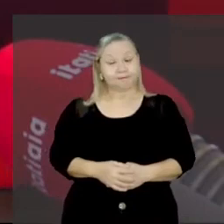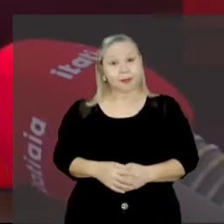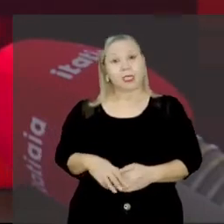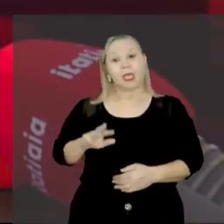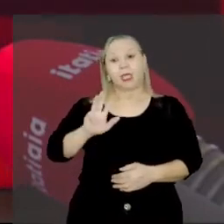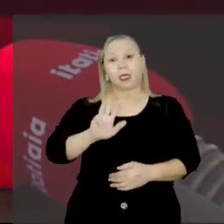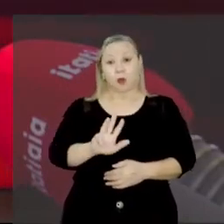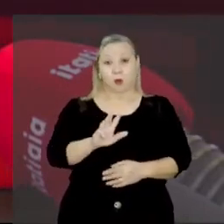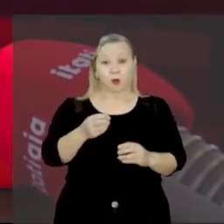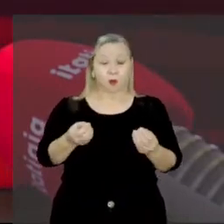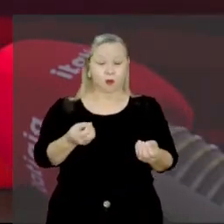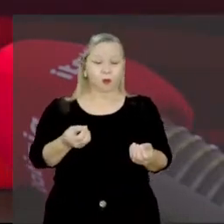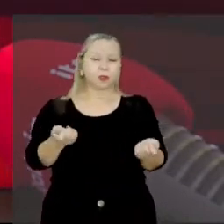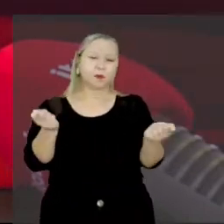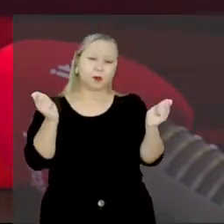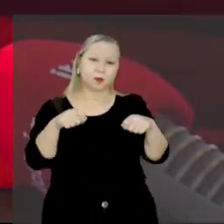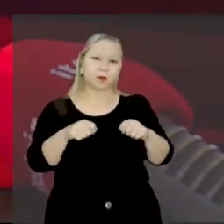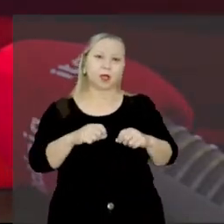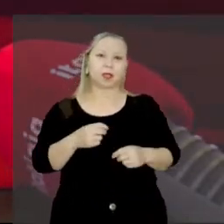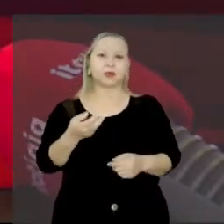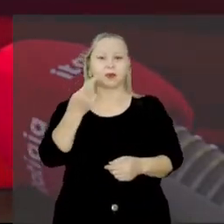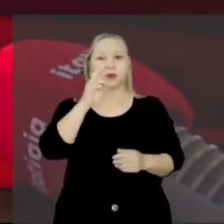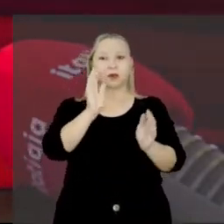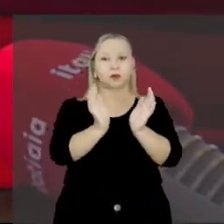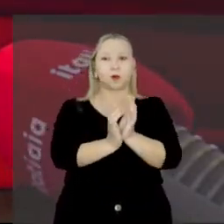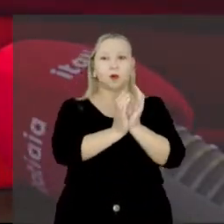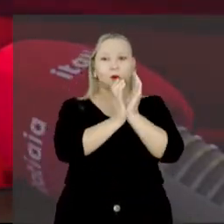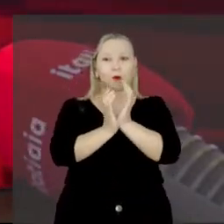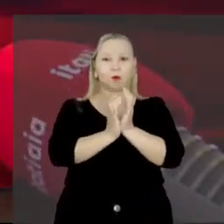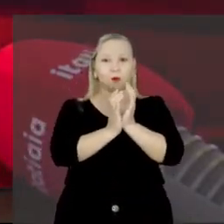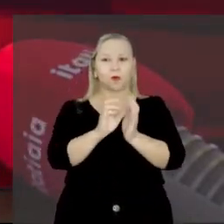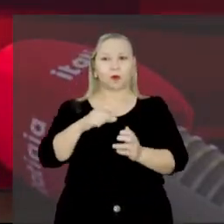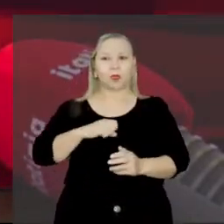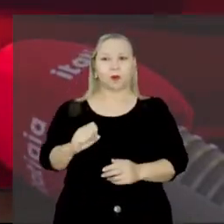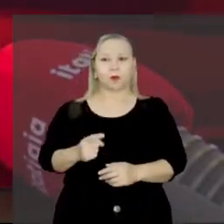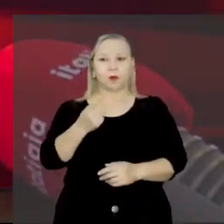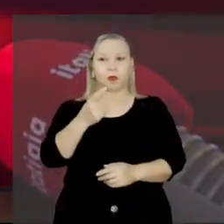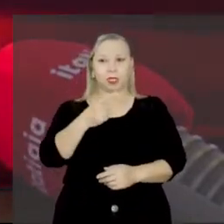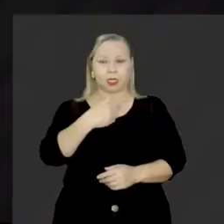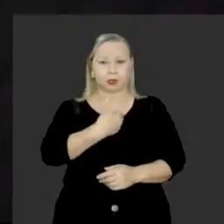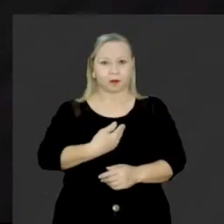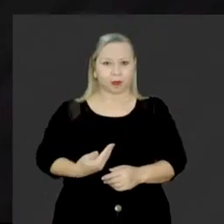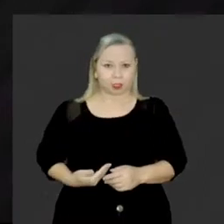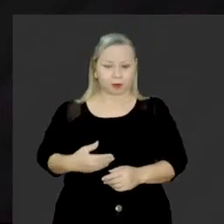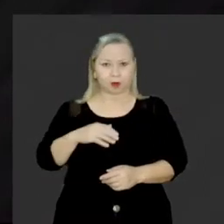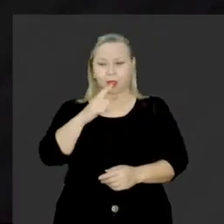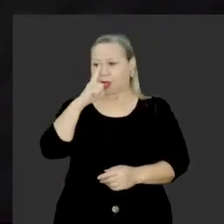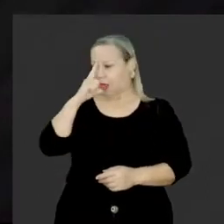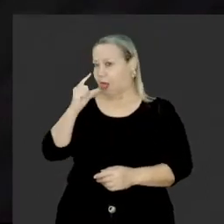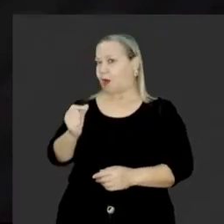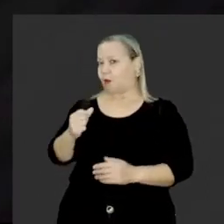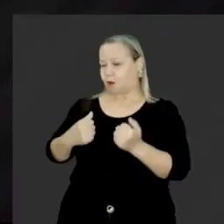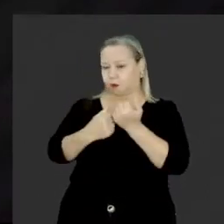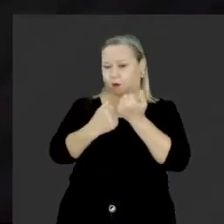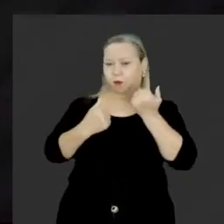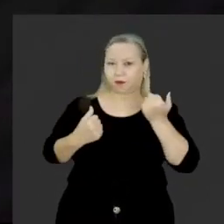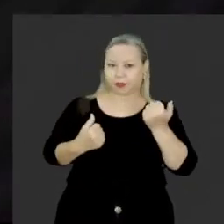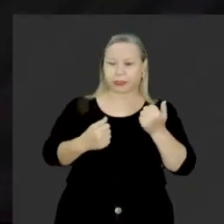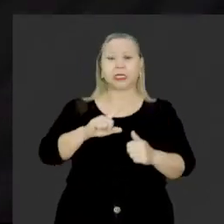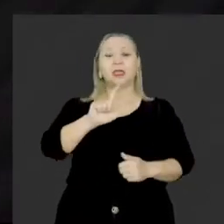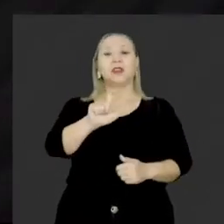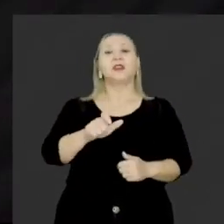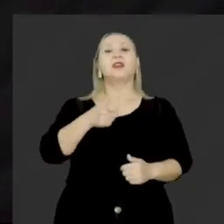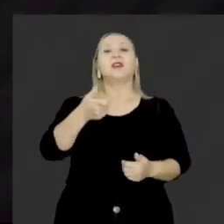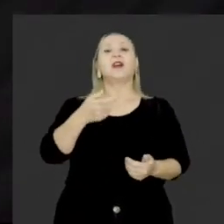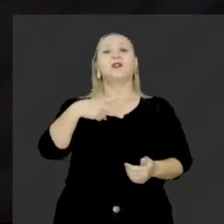senhor tê-lo como vice, sendo que o senhor criticou durante muitos anos o PSDB? Ô, meu cara, me diga uma coisa,